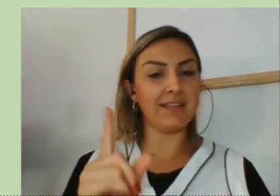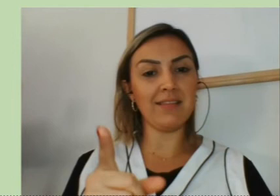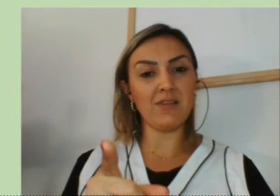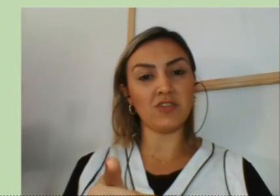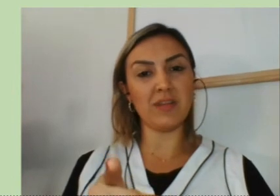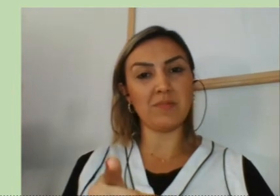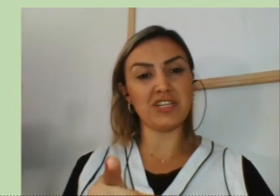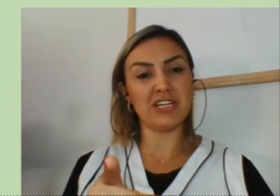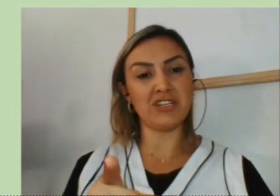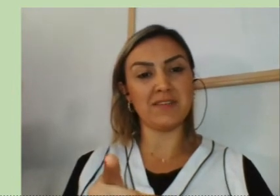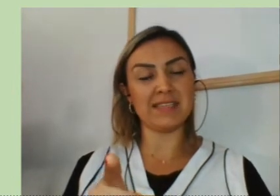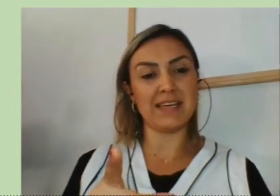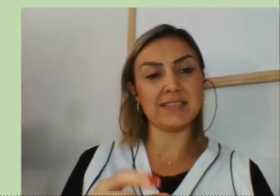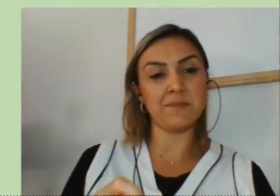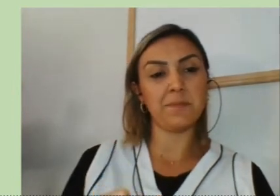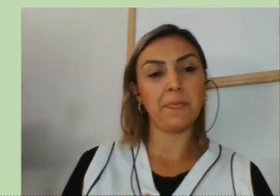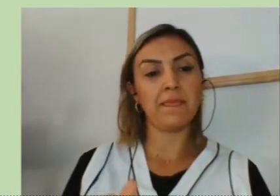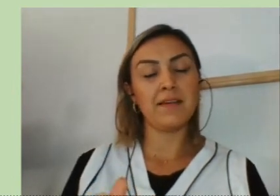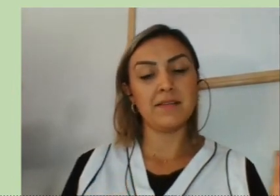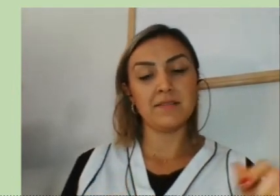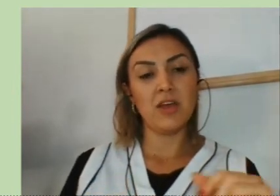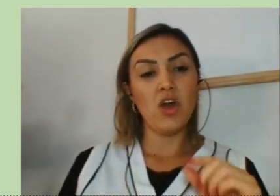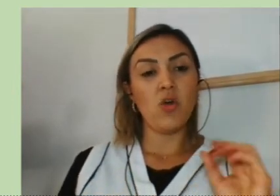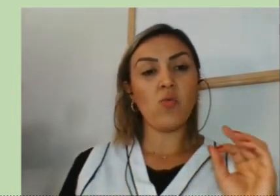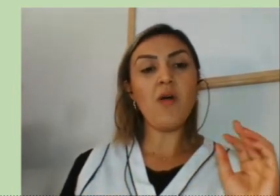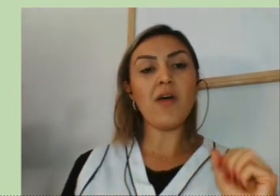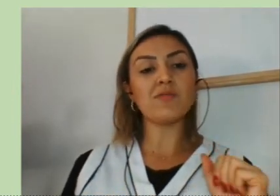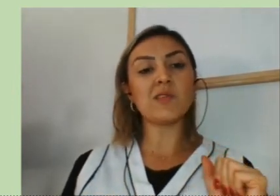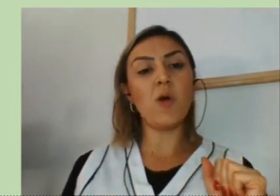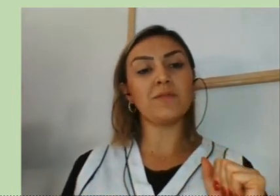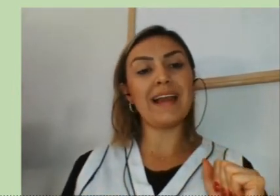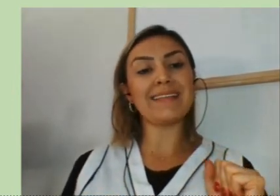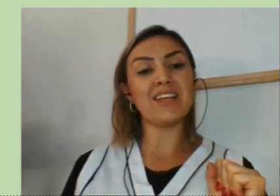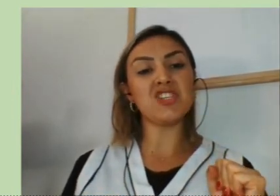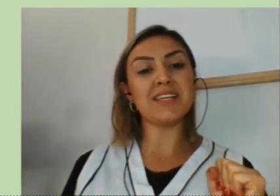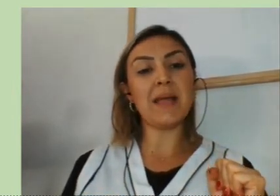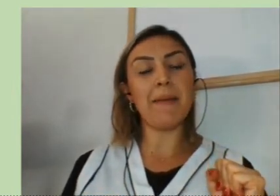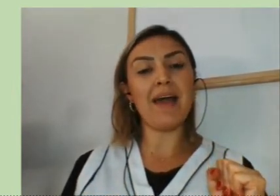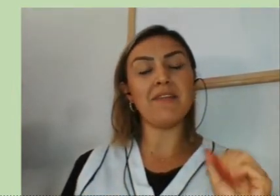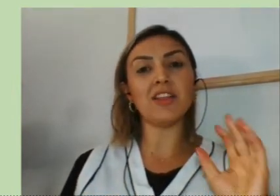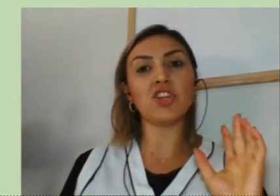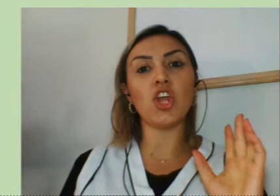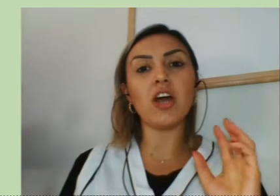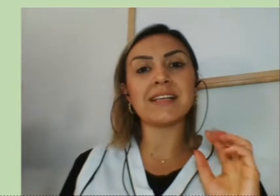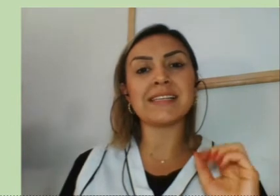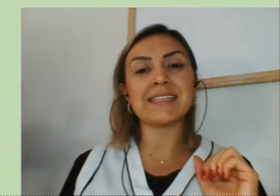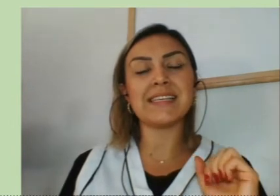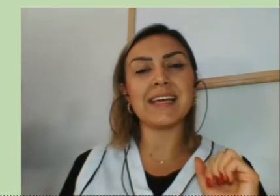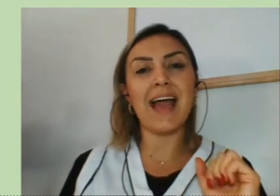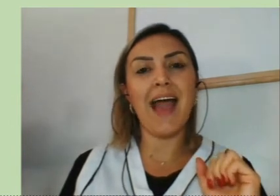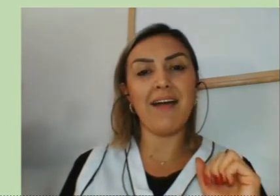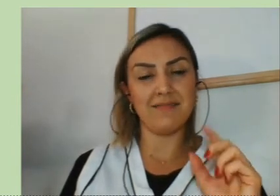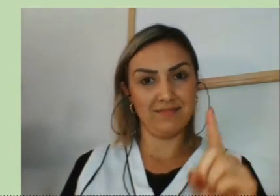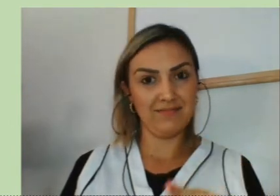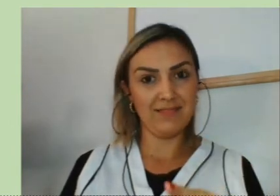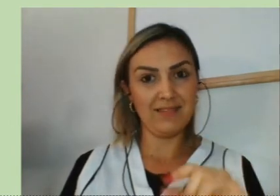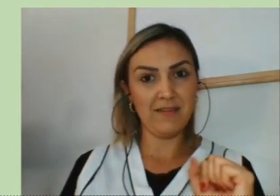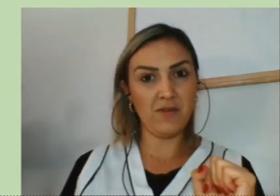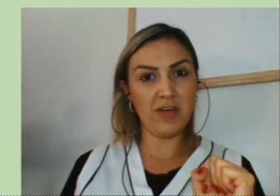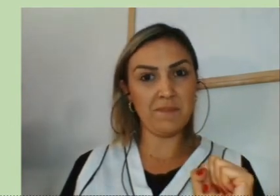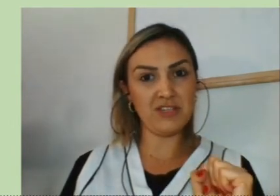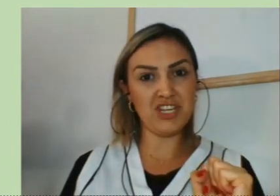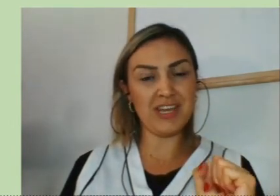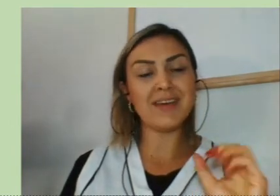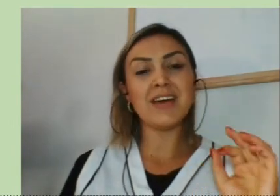página 78 da apostila de vocês. Qual é o som da letra X na palavra tóxica?